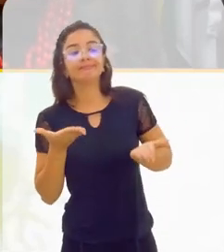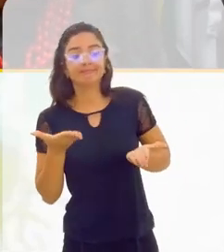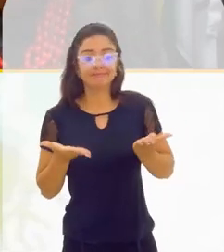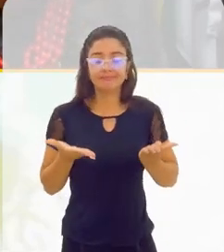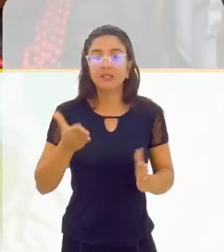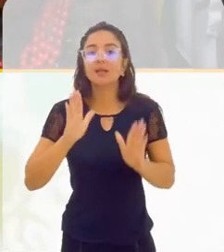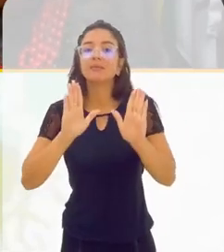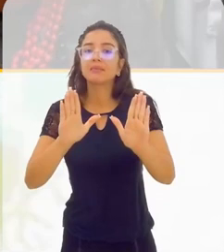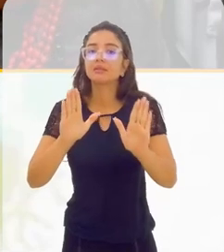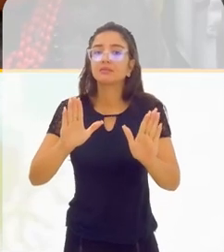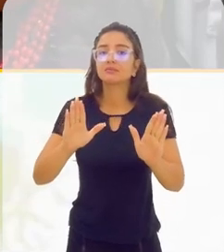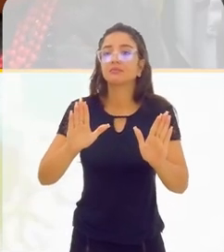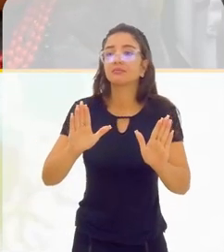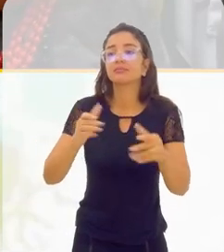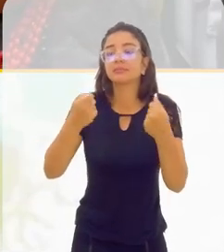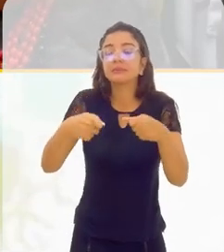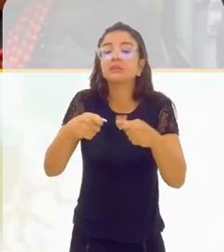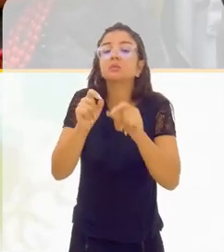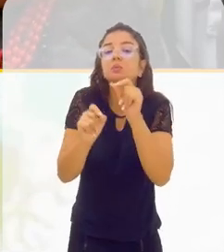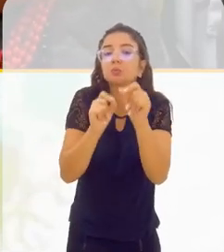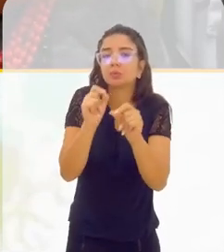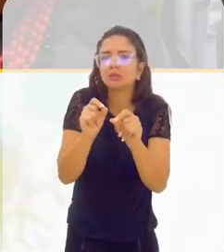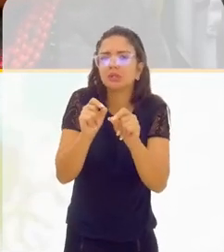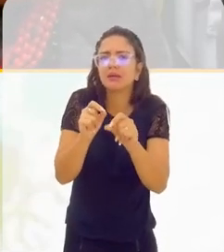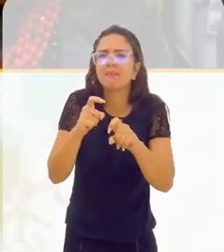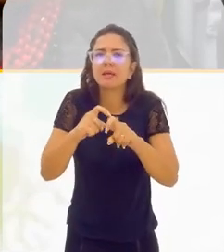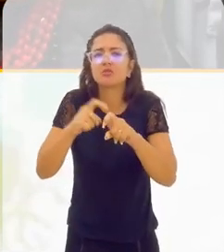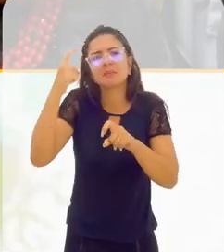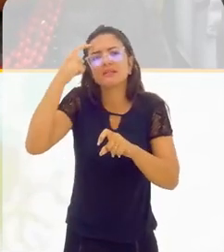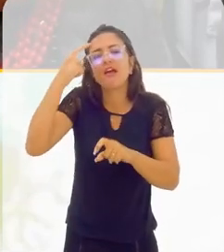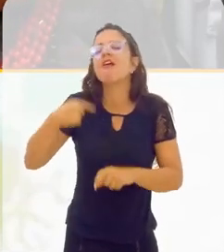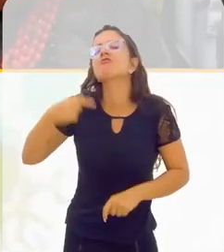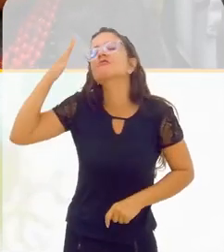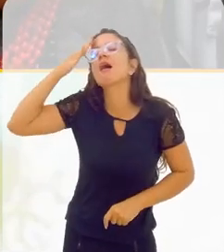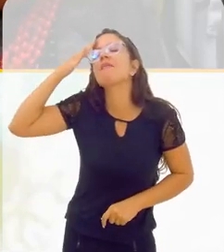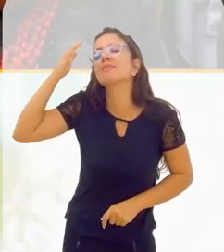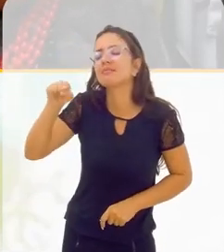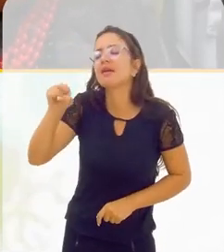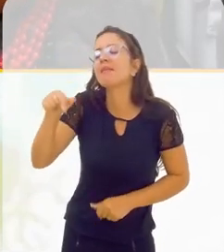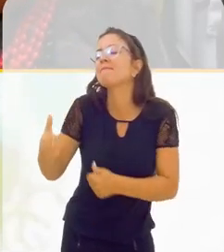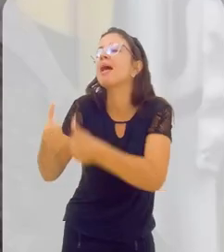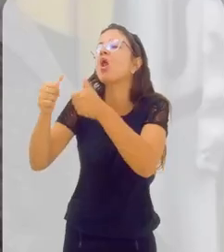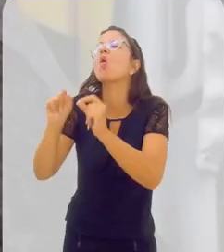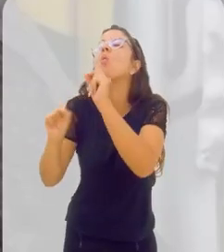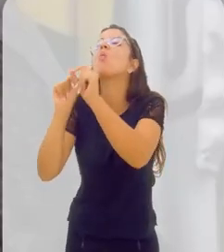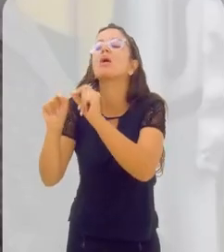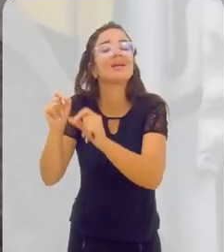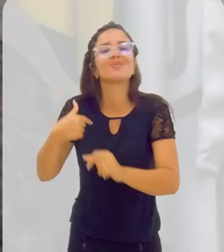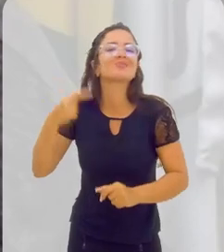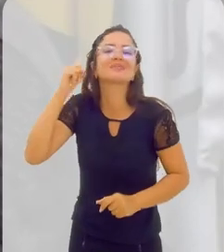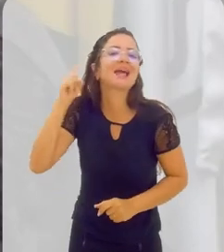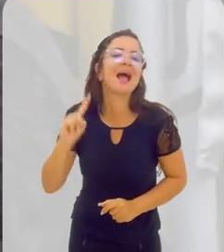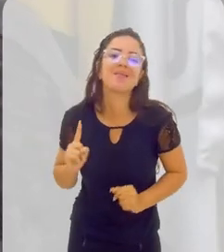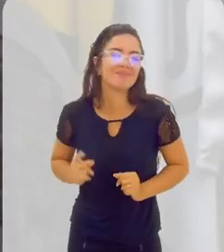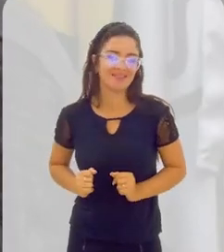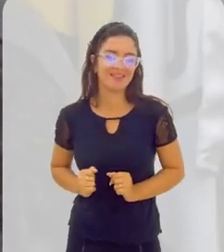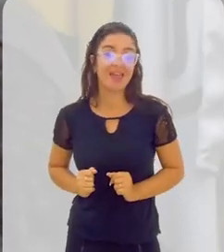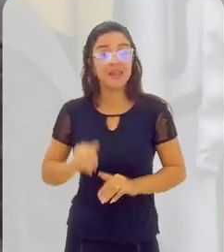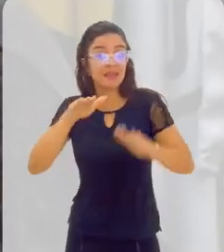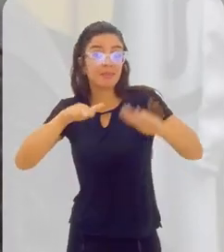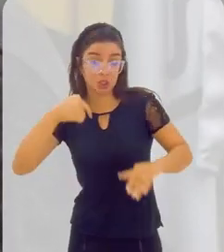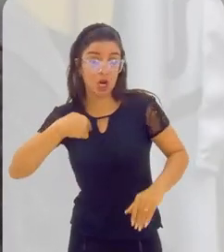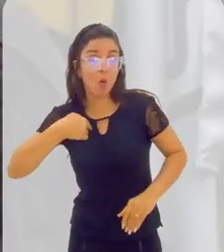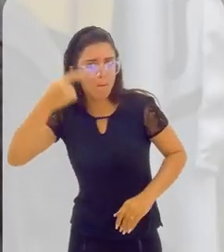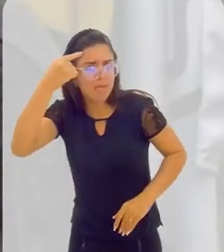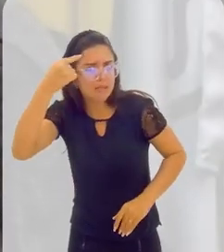mas eu equilíbrio da tua maturidade não achar que você sabe o que é bom para ele porque eu posso achar que isso é bom